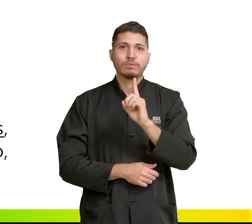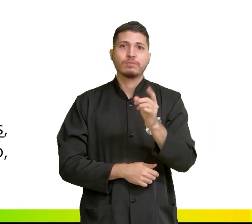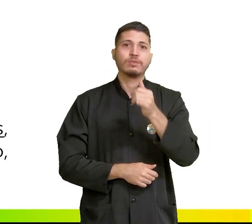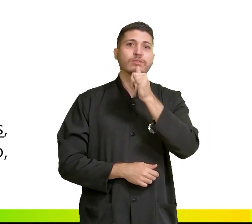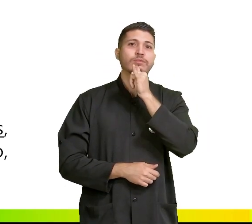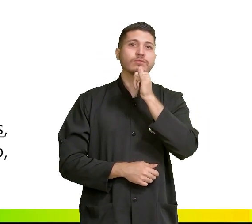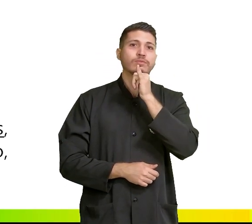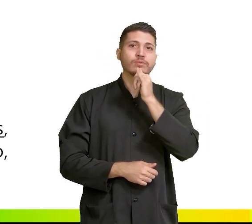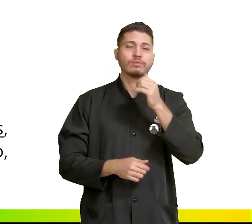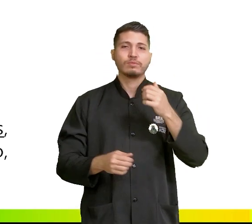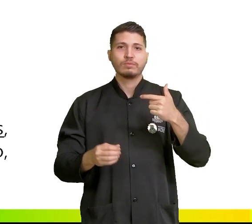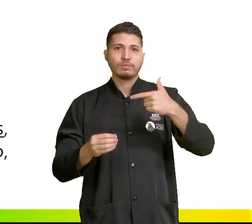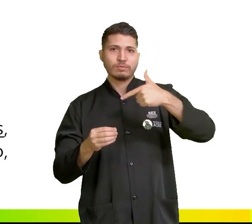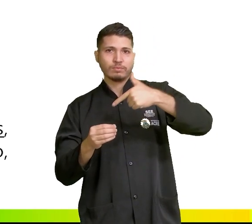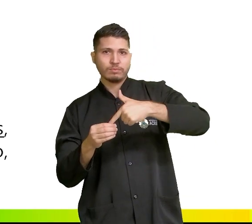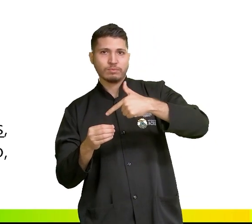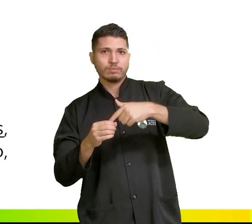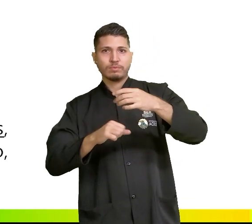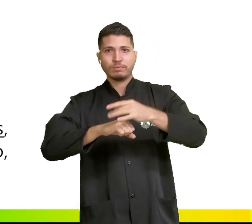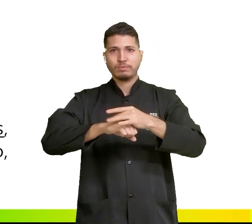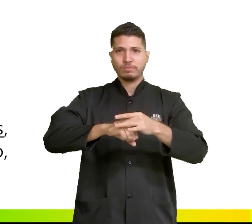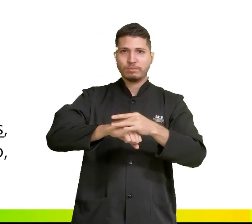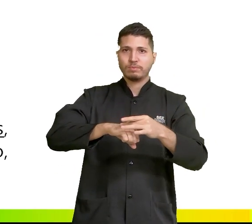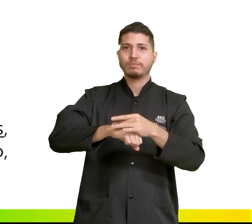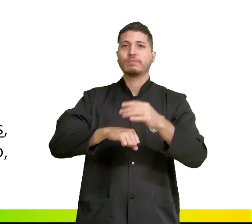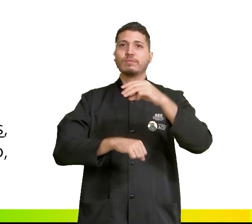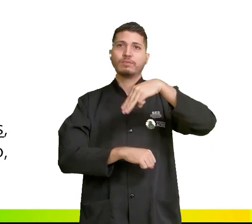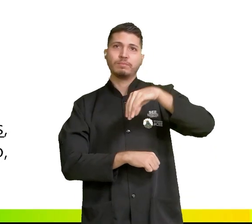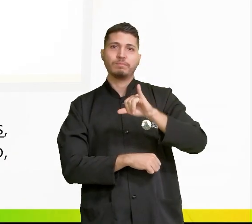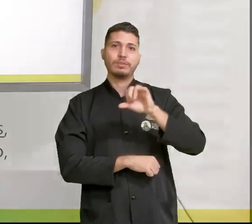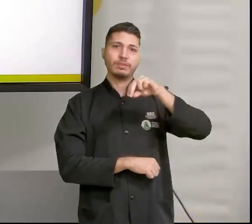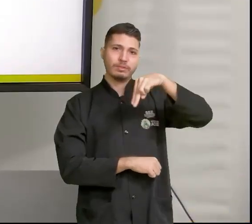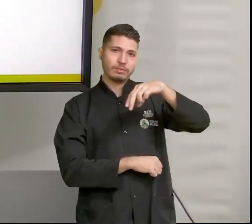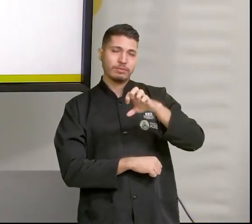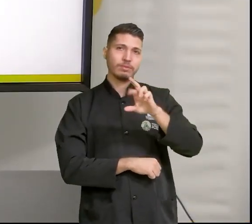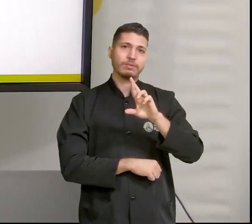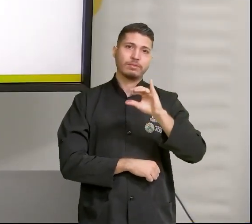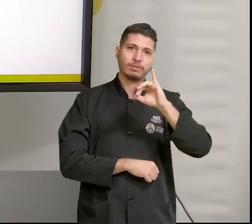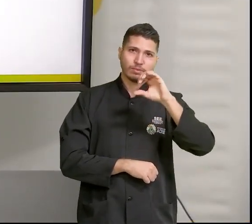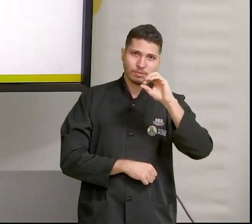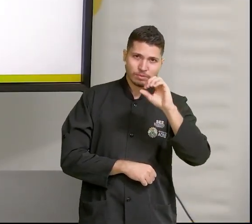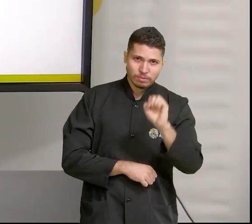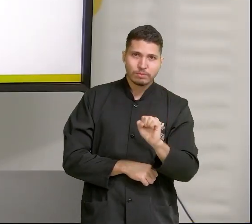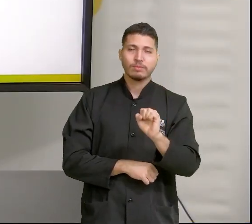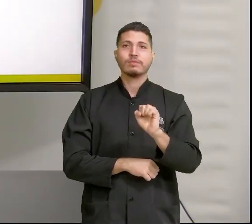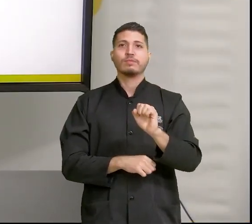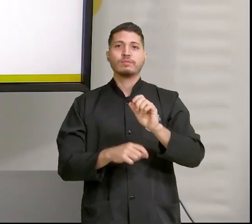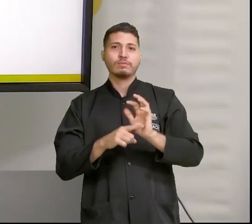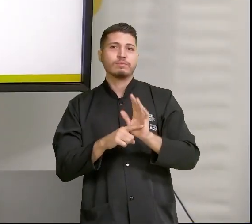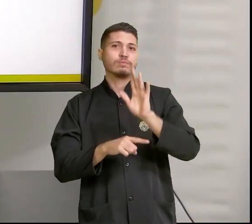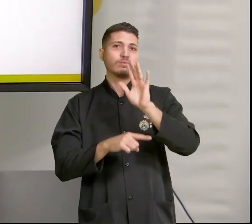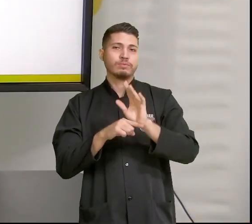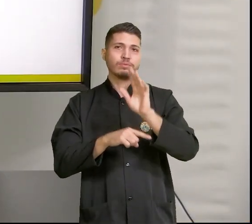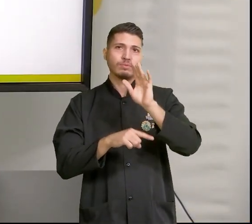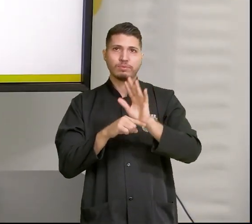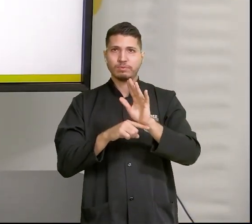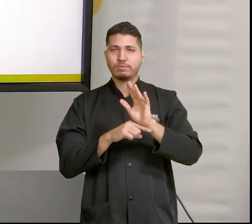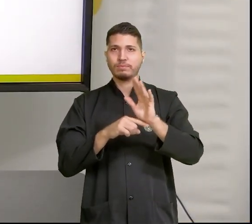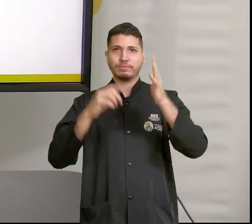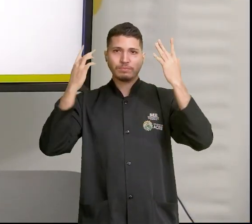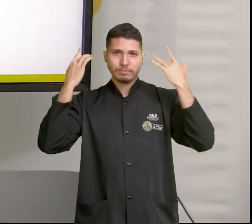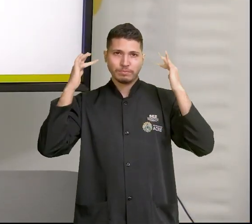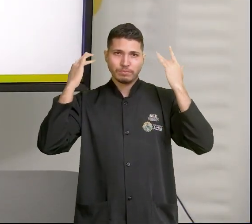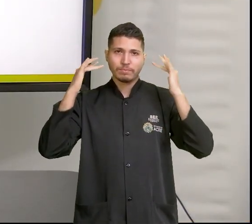petróleo, minérios e também o gás natural. Então, esses são recursos naturais renováveis e